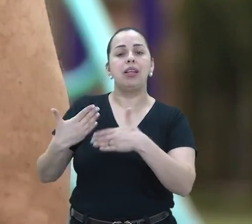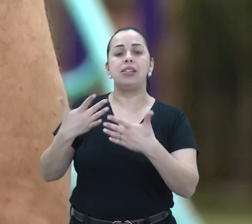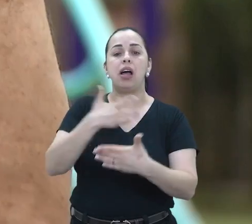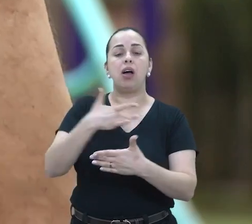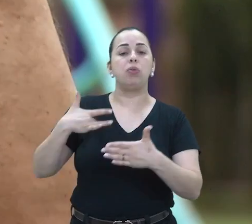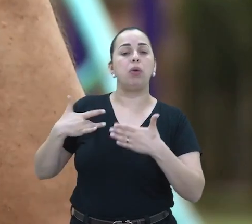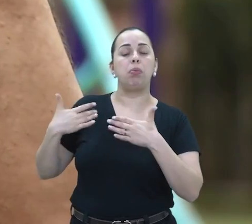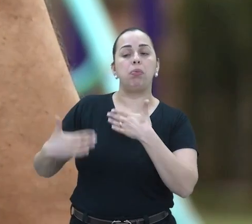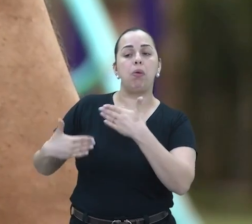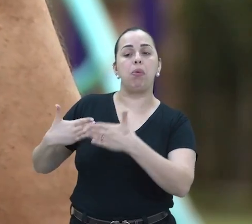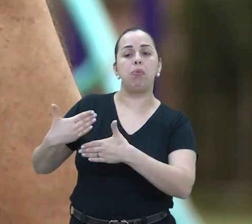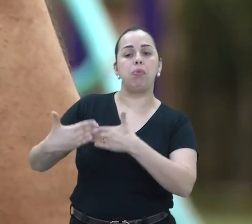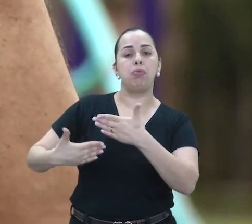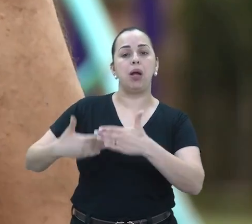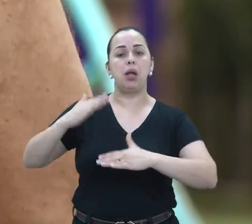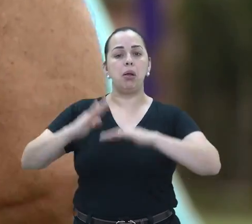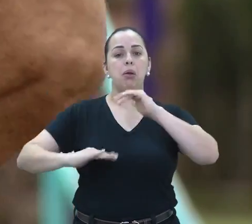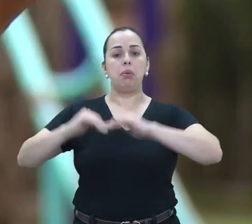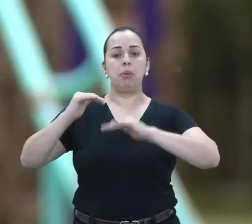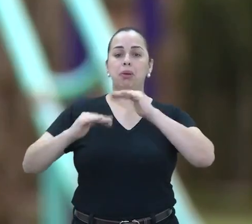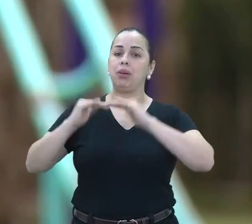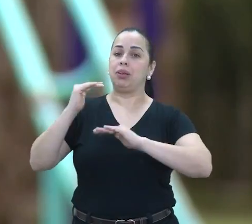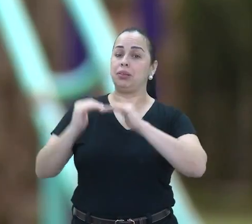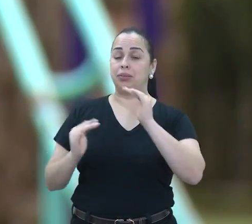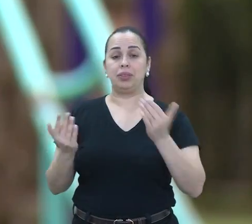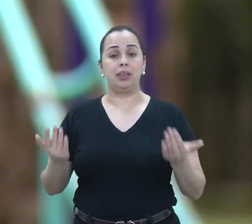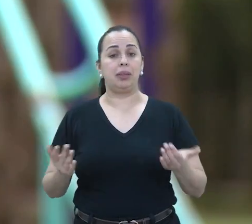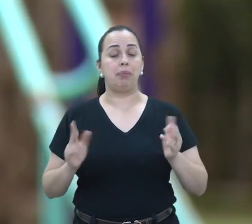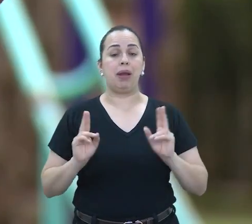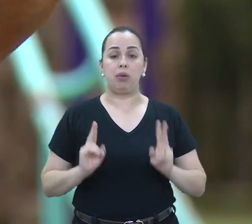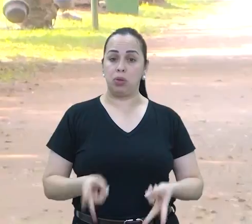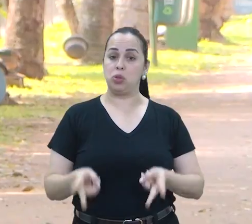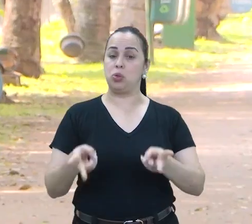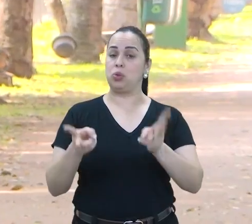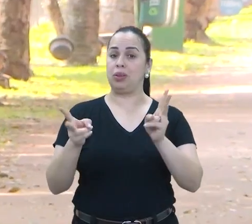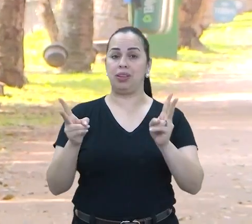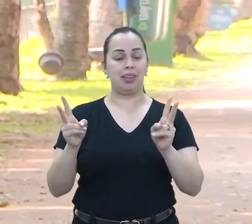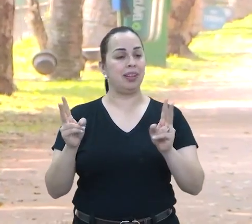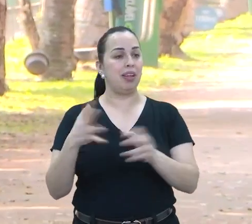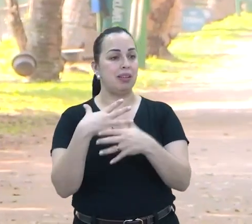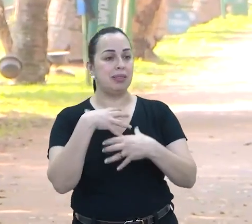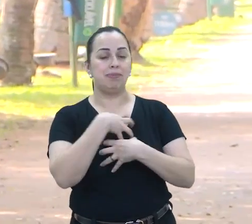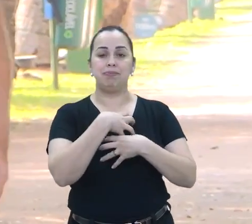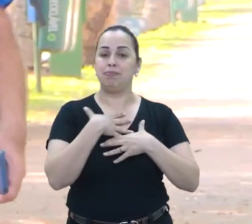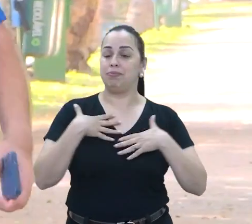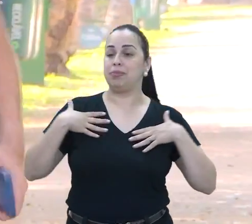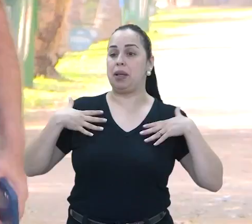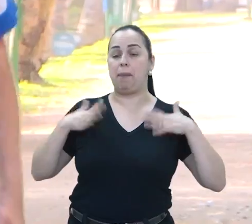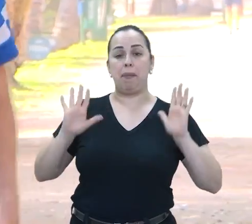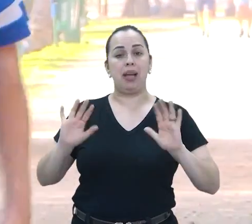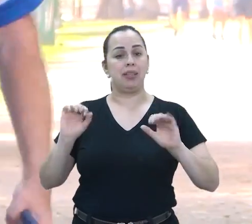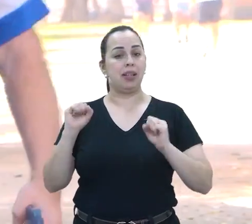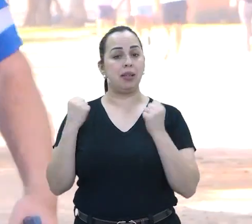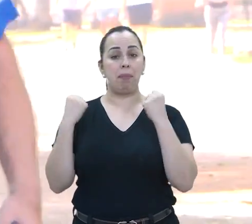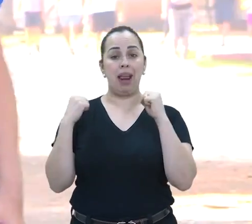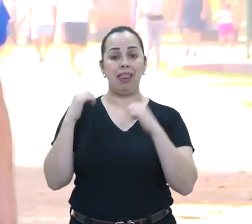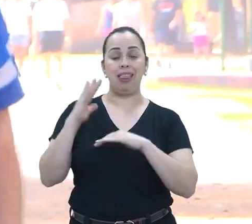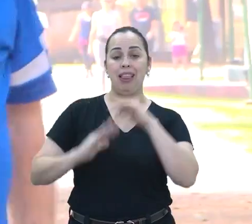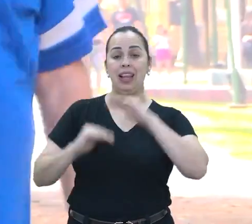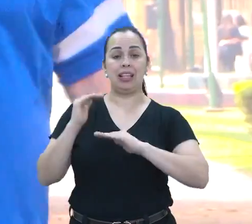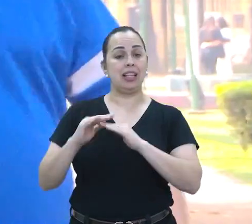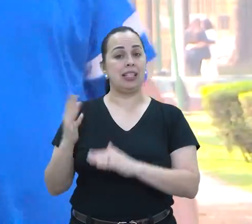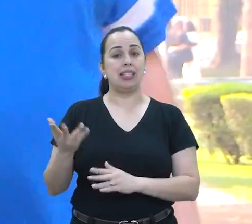um processo contínuo de otimização das habilidades funcionais. Para manter a disposição em alta, algumas